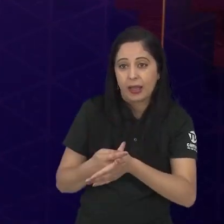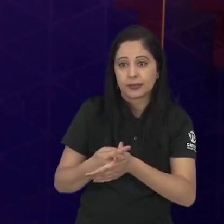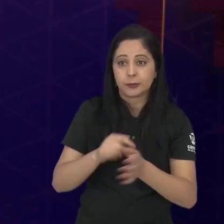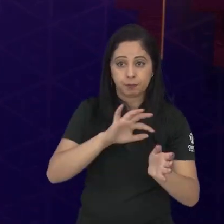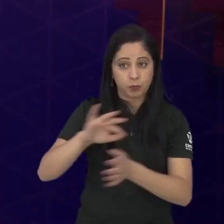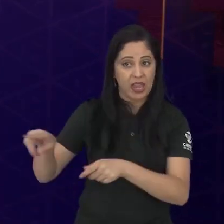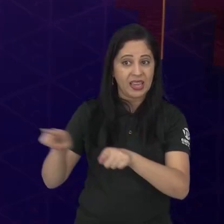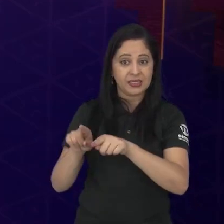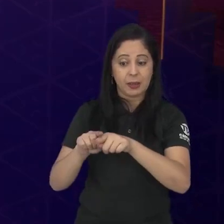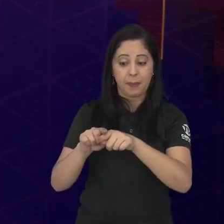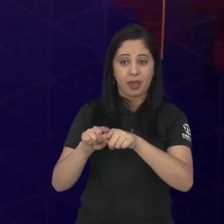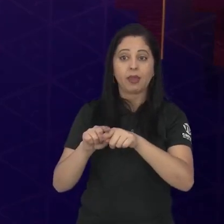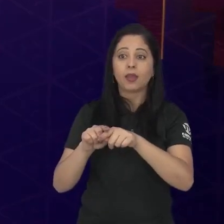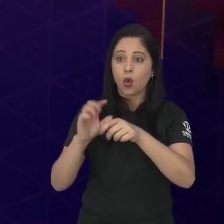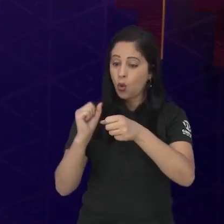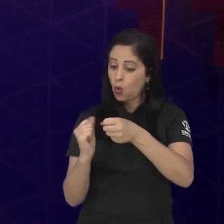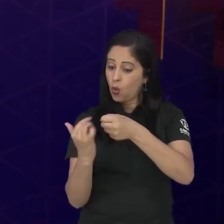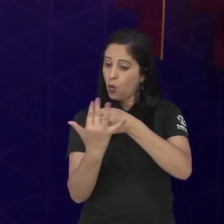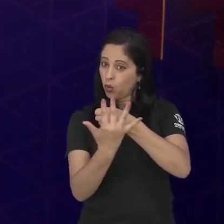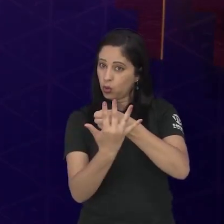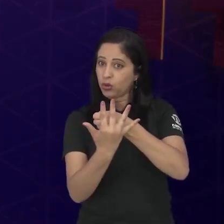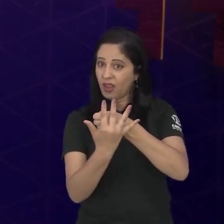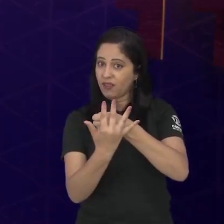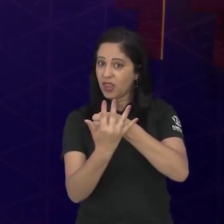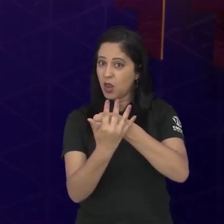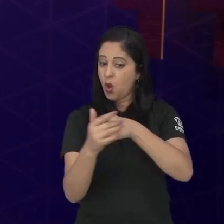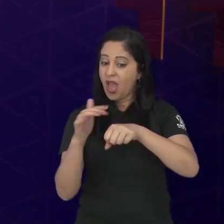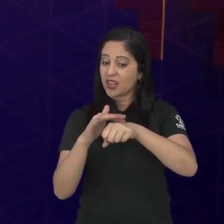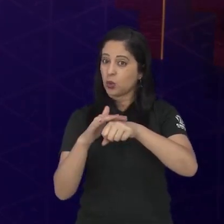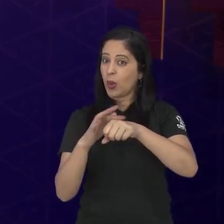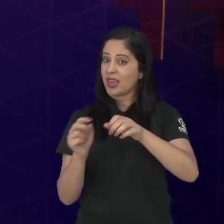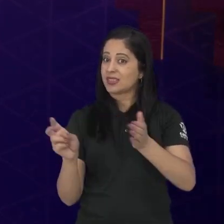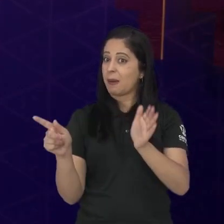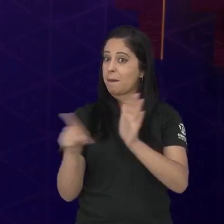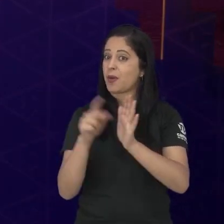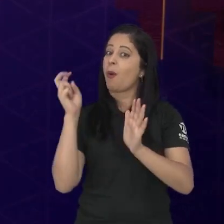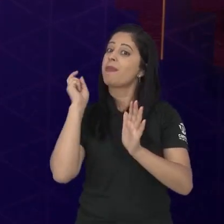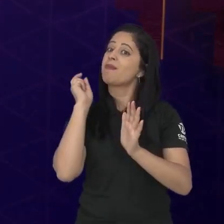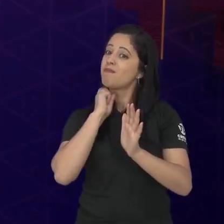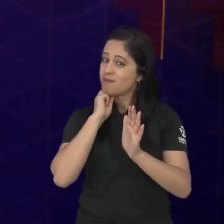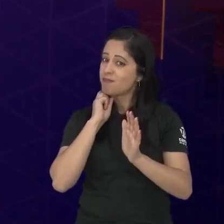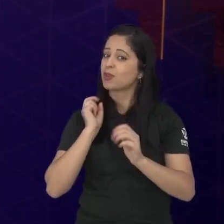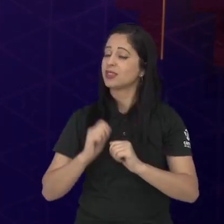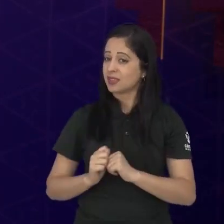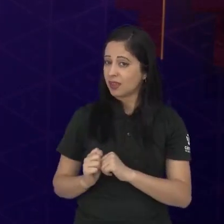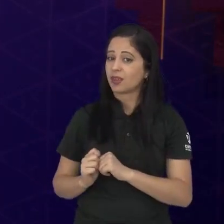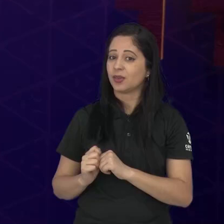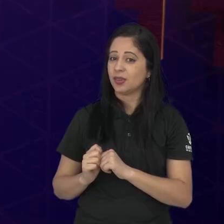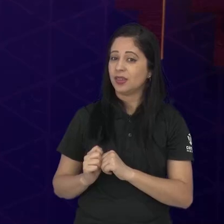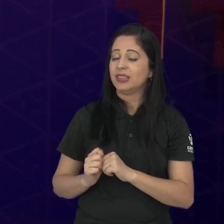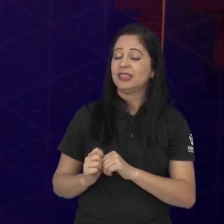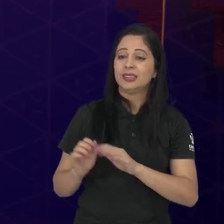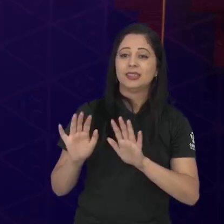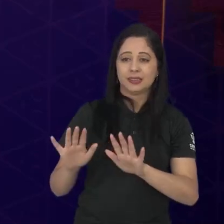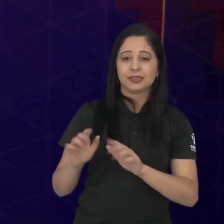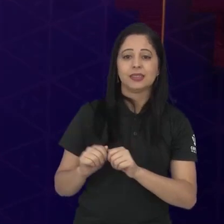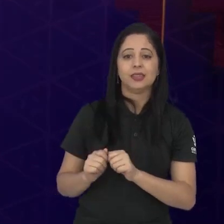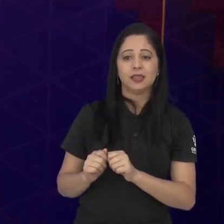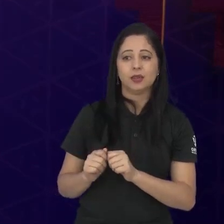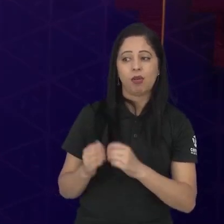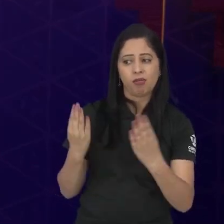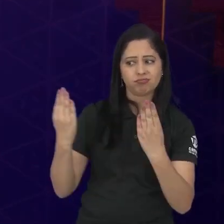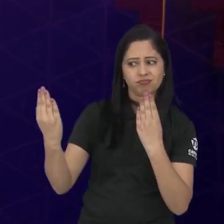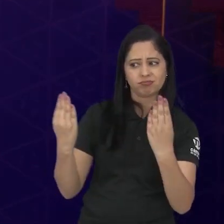veio do morcego, né? Um vírus que era do morcego, ele acaba vindo,